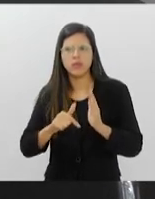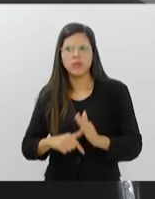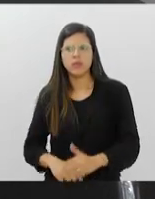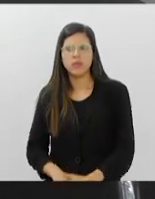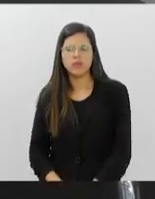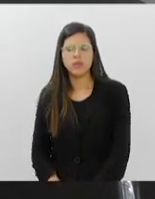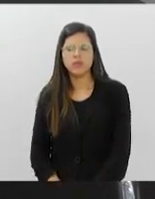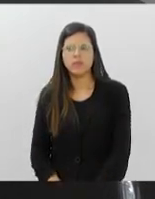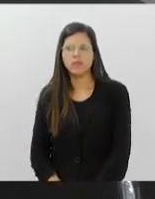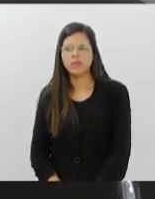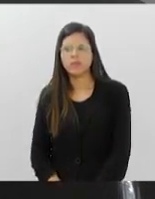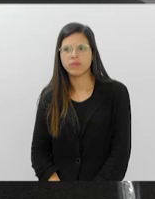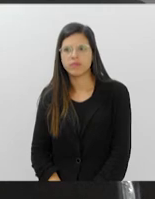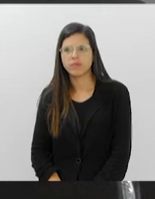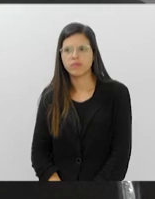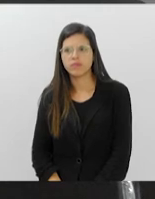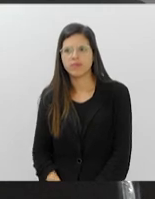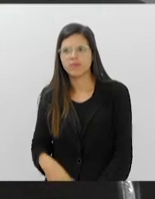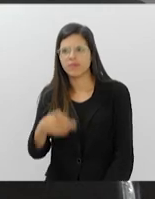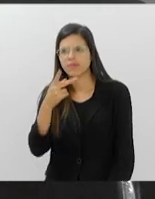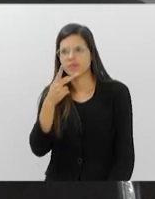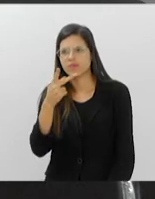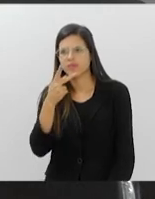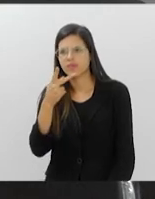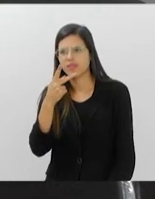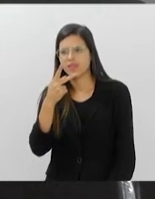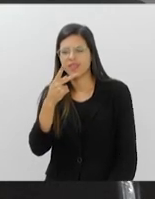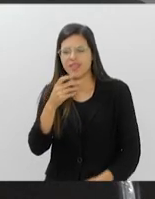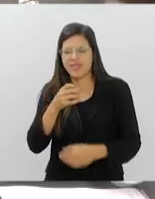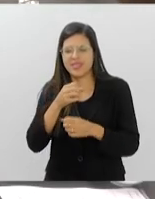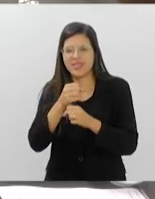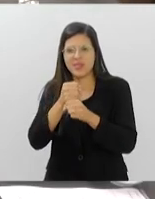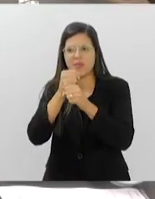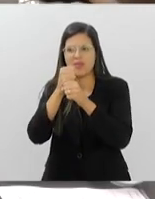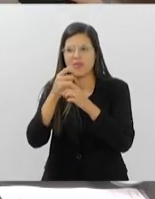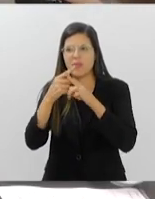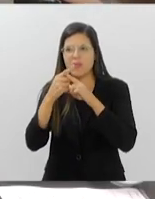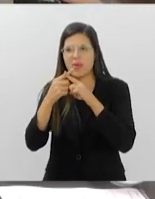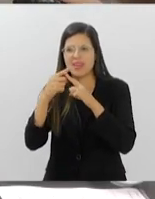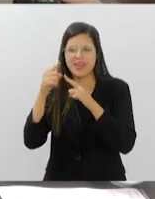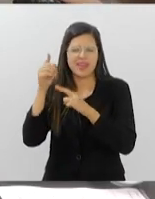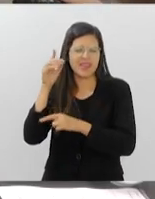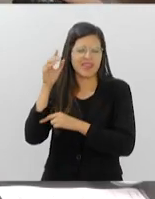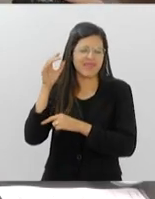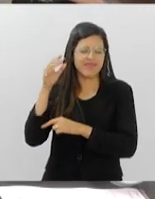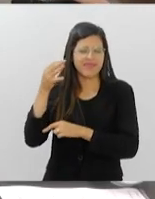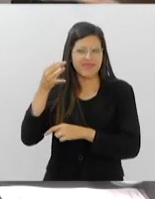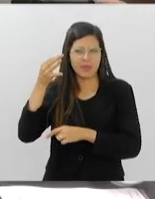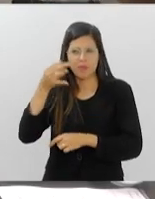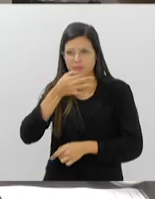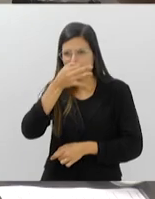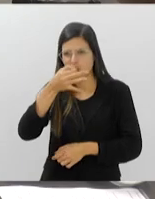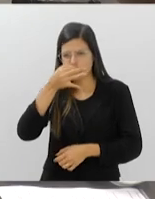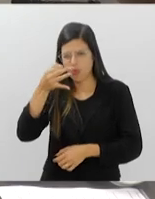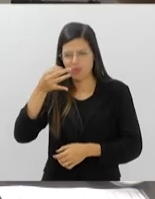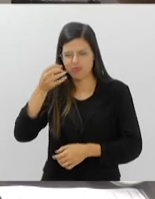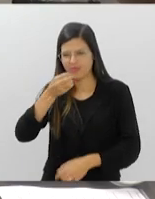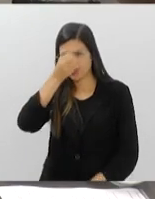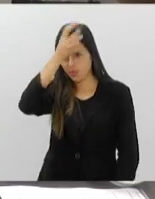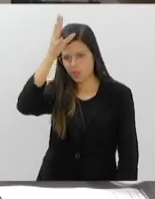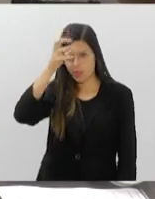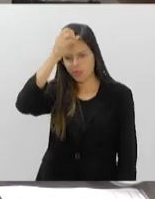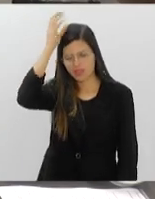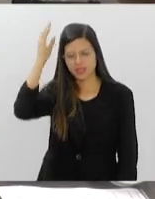como tem essa sirene lá fora e Vossa Excelência está com a mão aqui perto da boca, a gente não ouve nada. Então, repetindo,